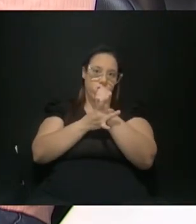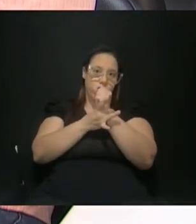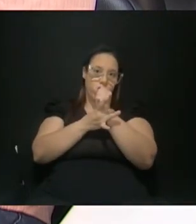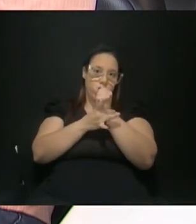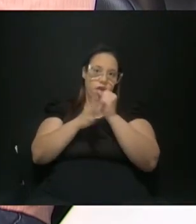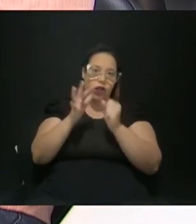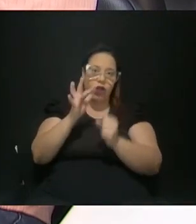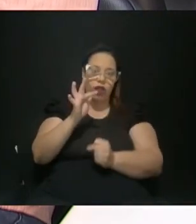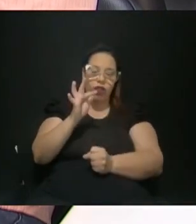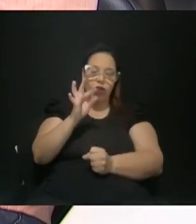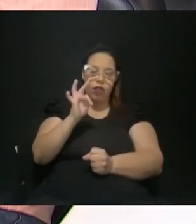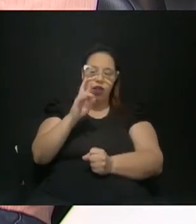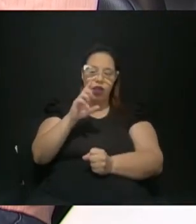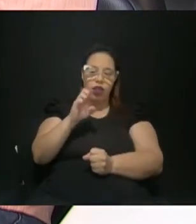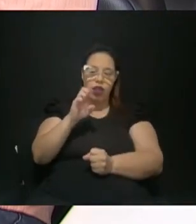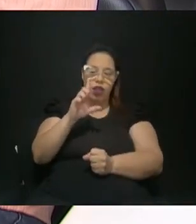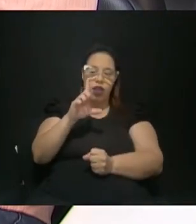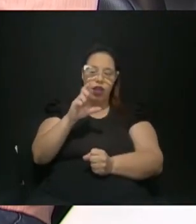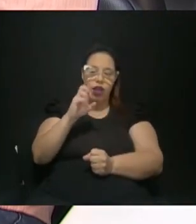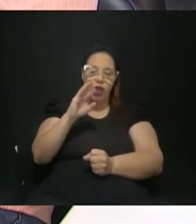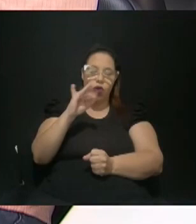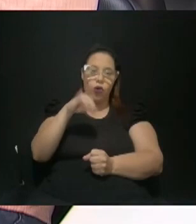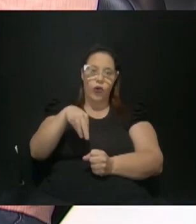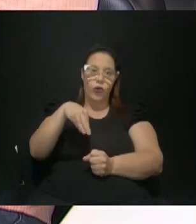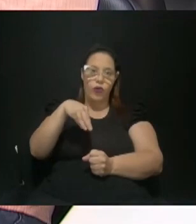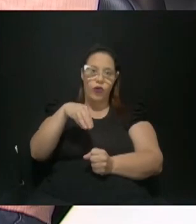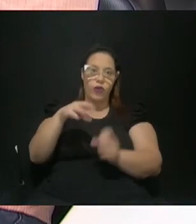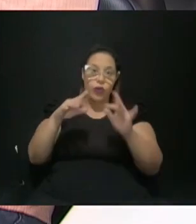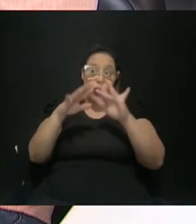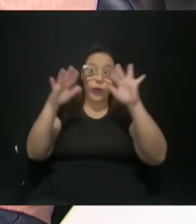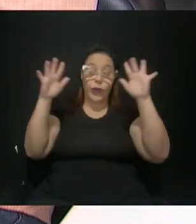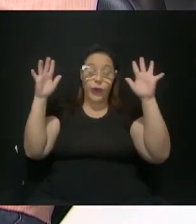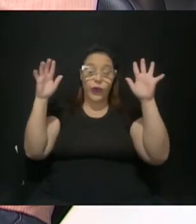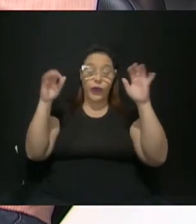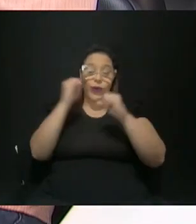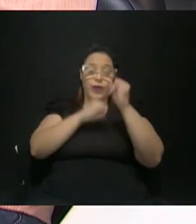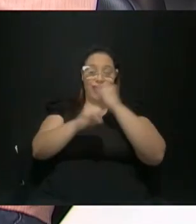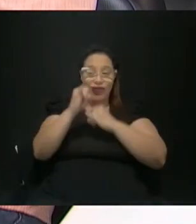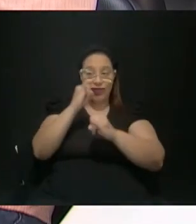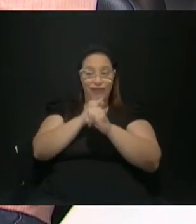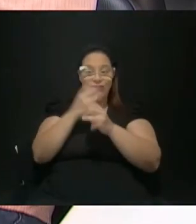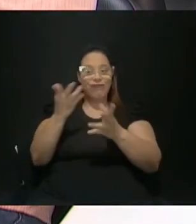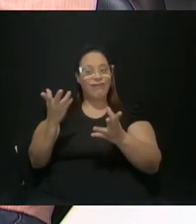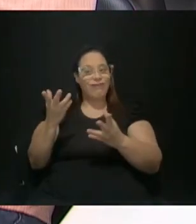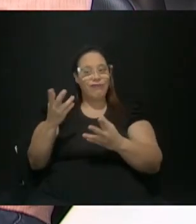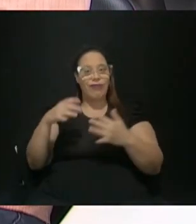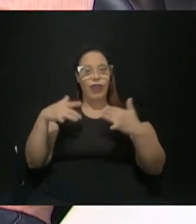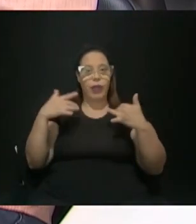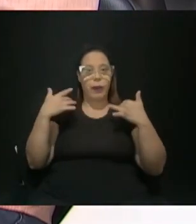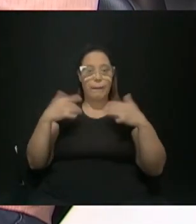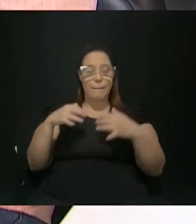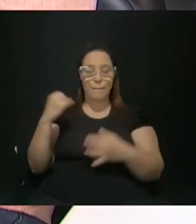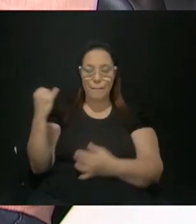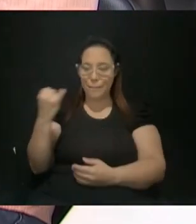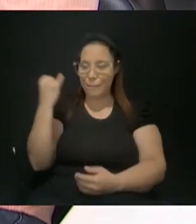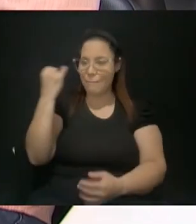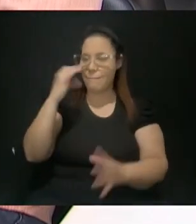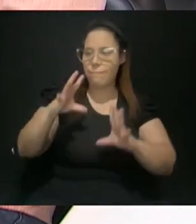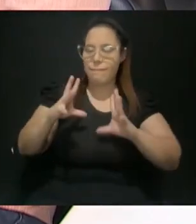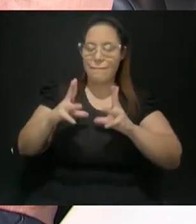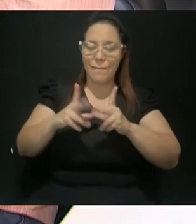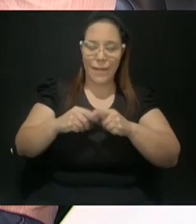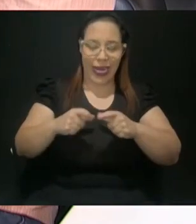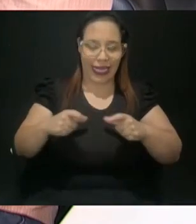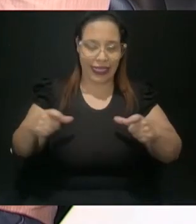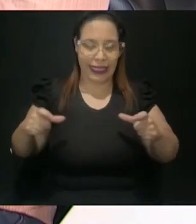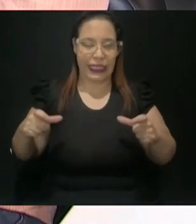gente chama das telecomunicações, que faz a mágica acontecer na internet. Então isso que é importante, é uma área muito ampla que tem várias